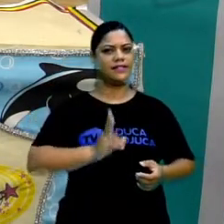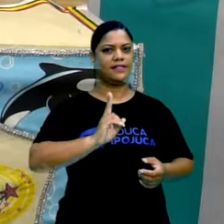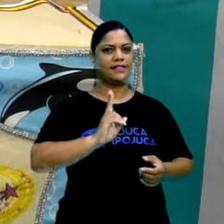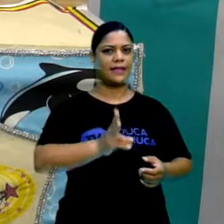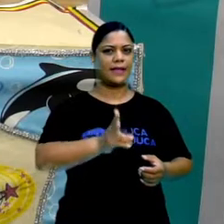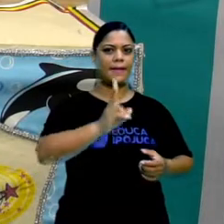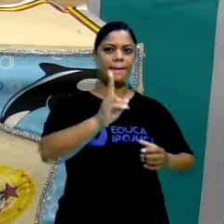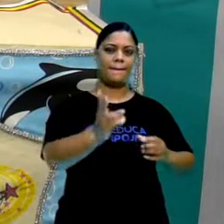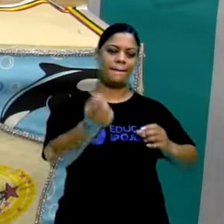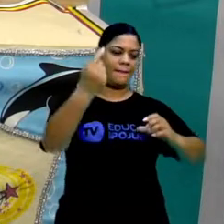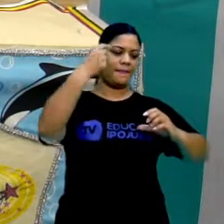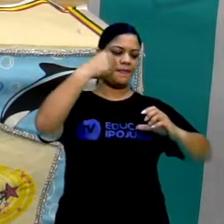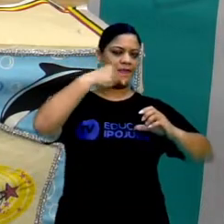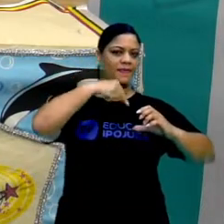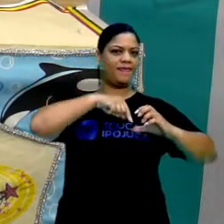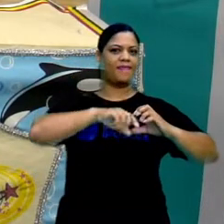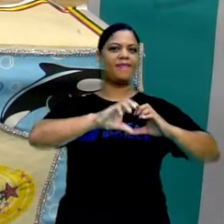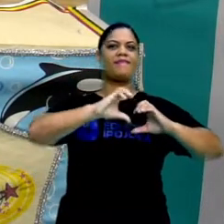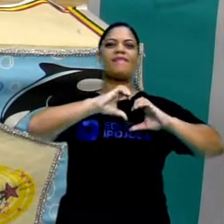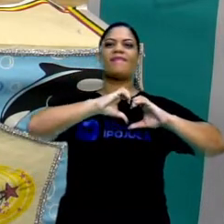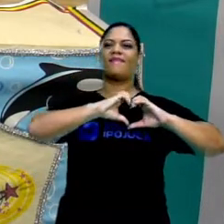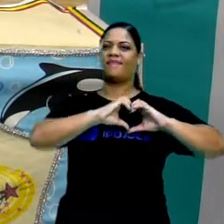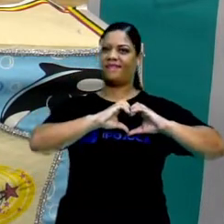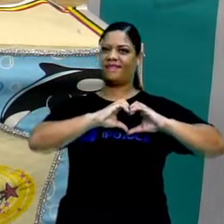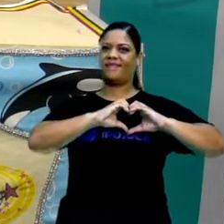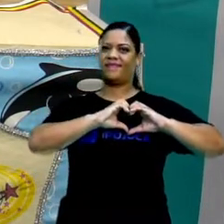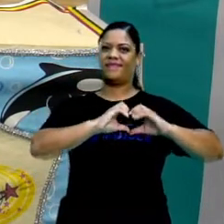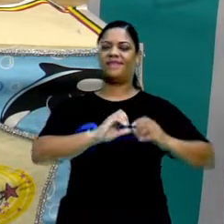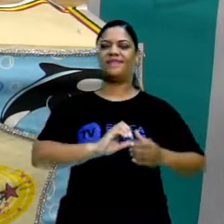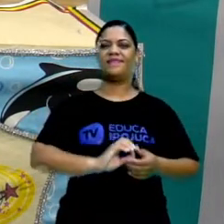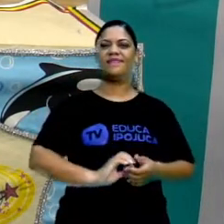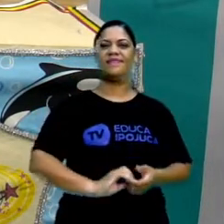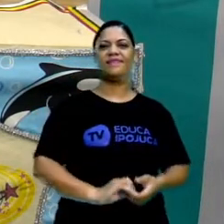Seu coração, e jamais ela vai sair do seu coração.